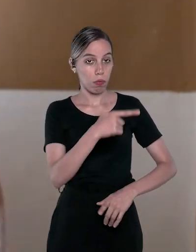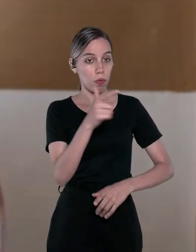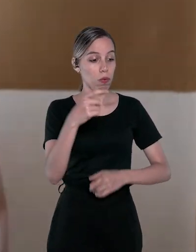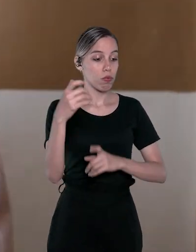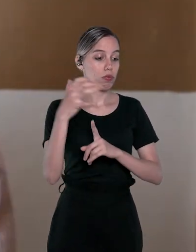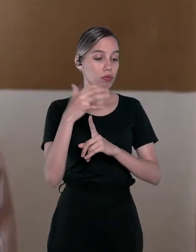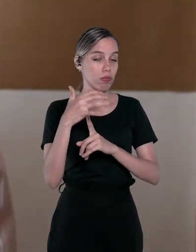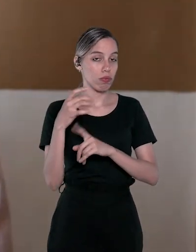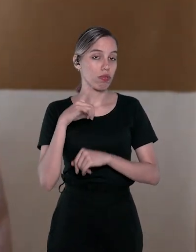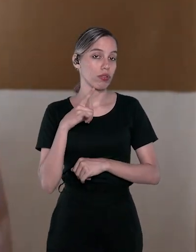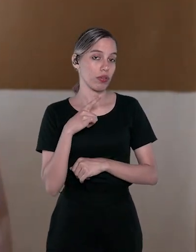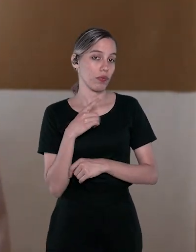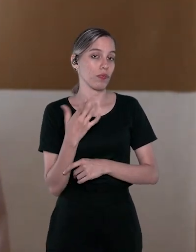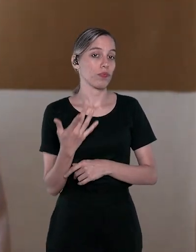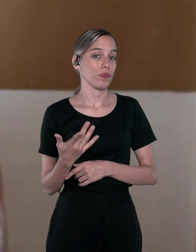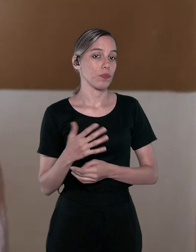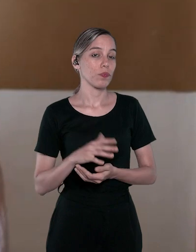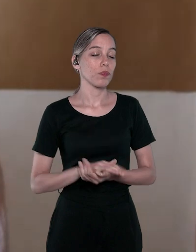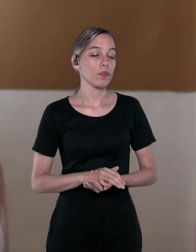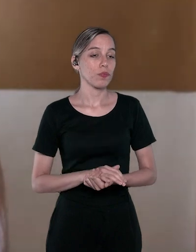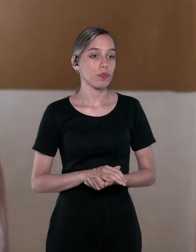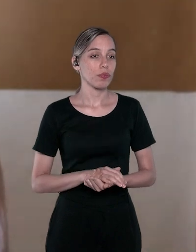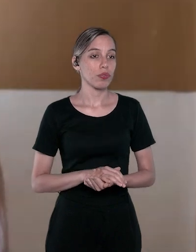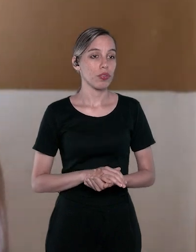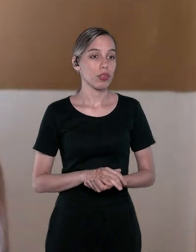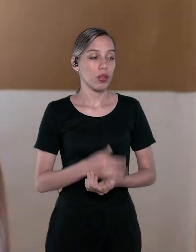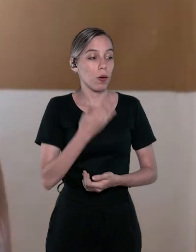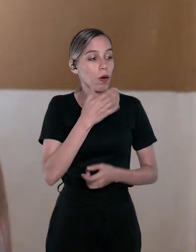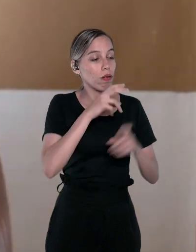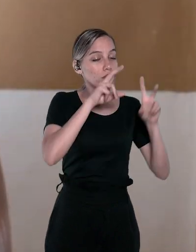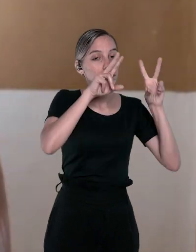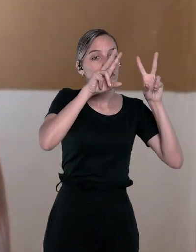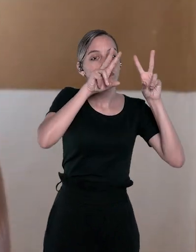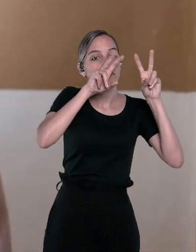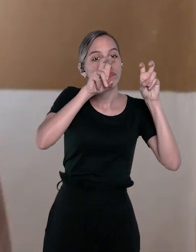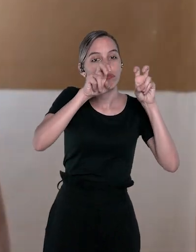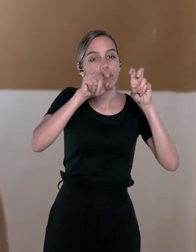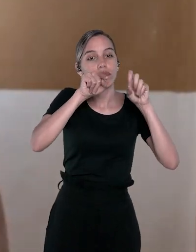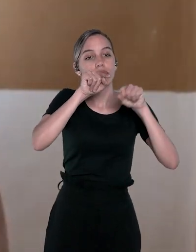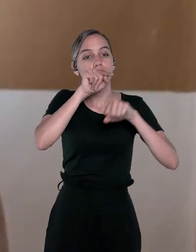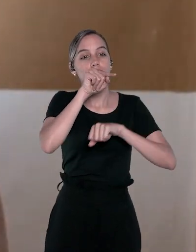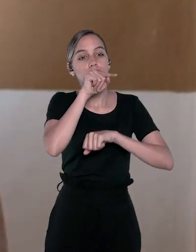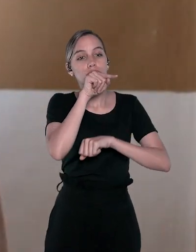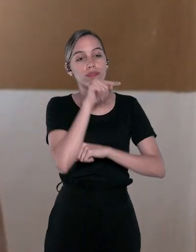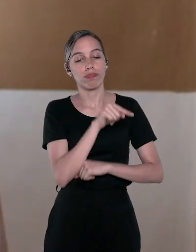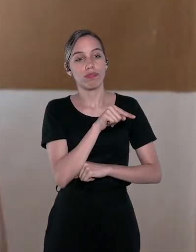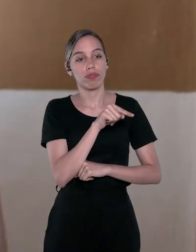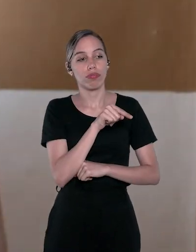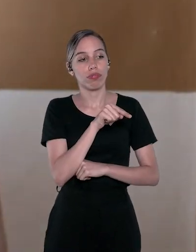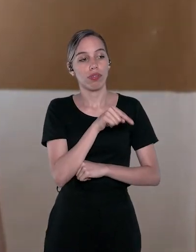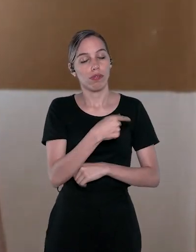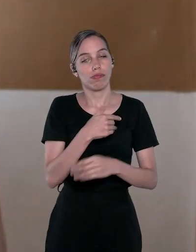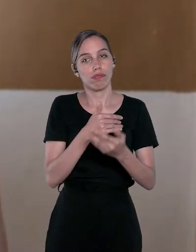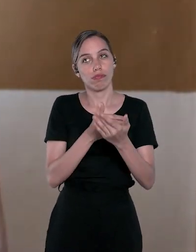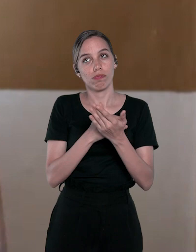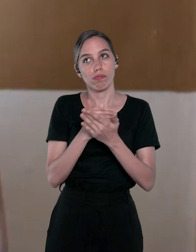quais as temáticas que você trazia nessa poesia e como que surgiu o primeiro livro, a